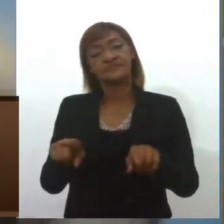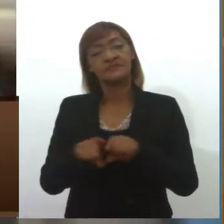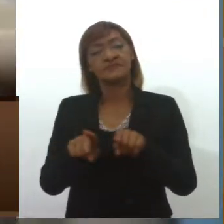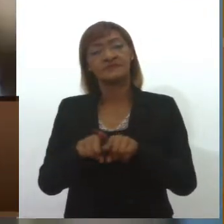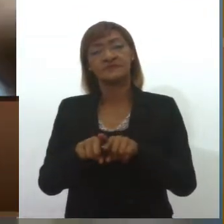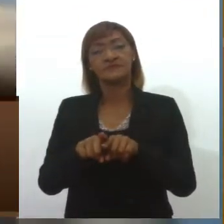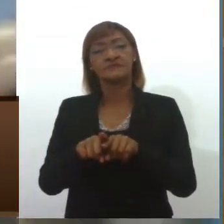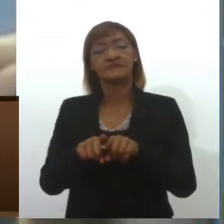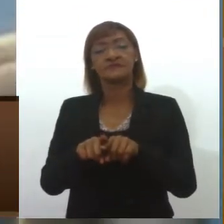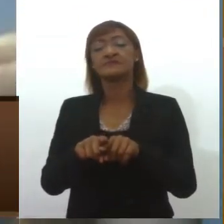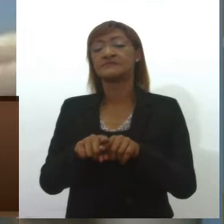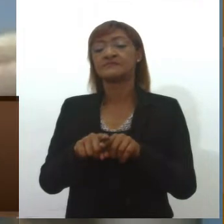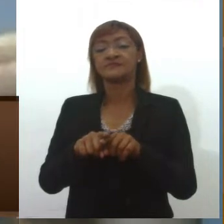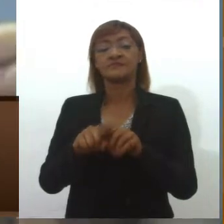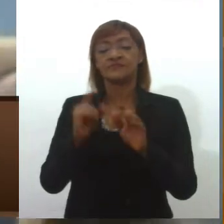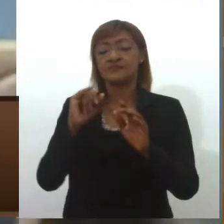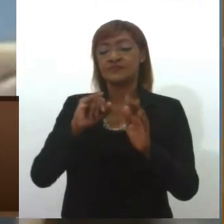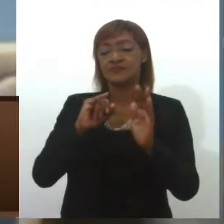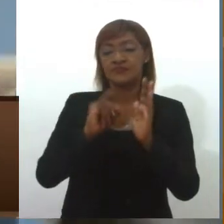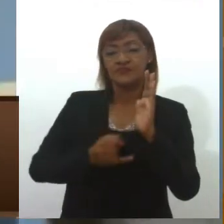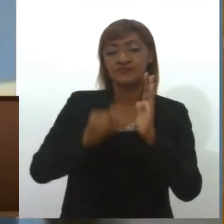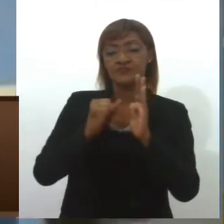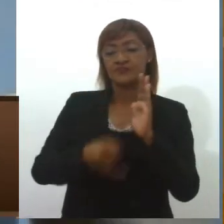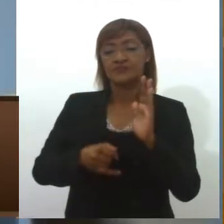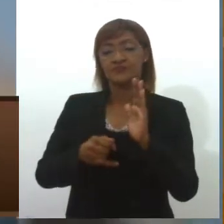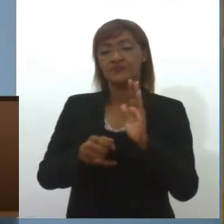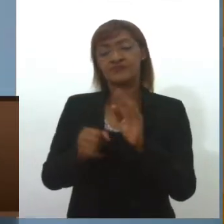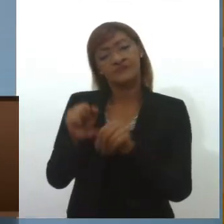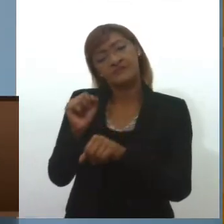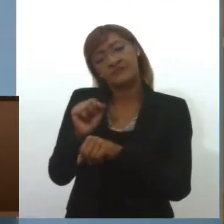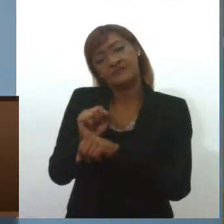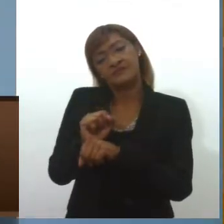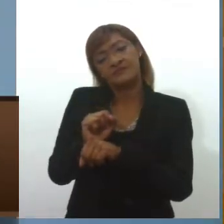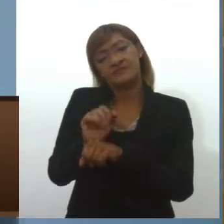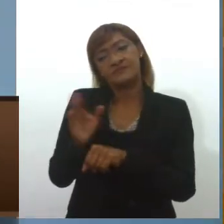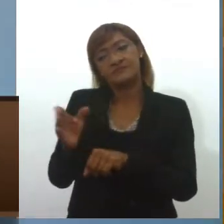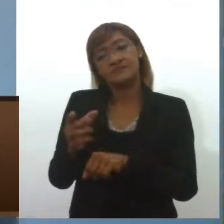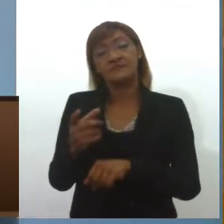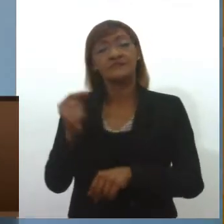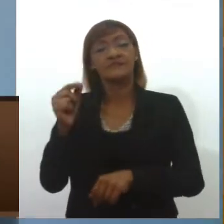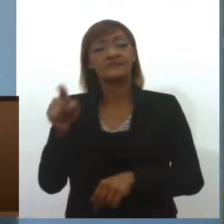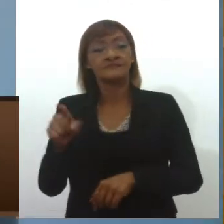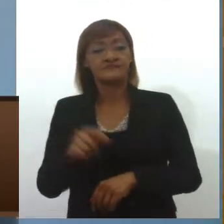juros e, consequentemente, ao frear essa demanda, freia o aumento dos preços e a inflação